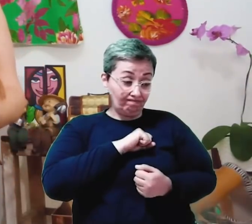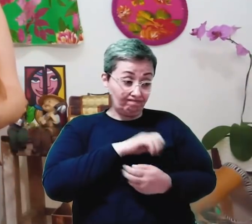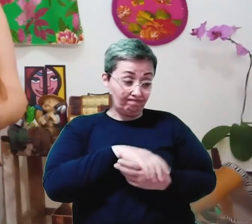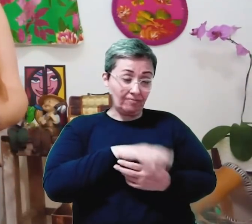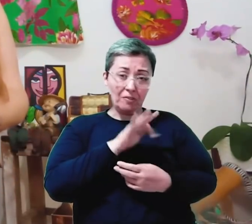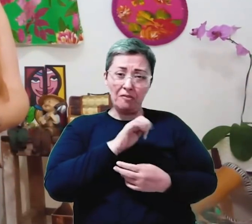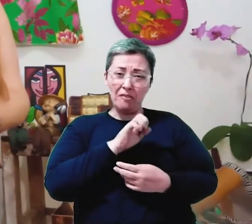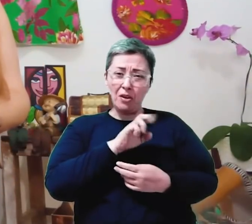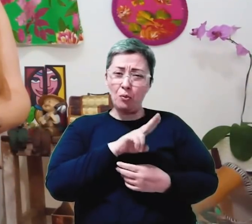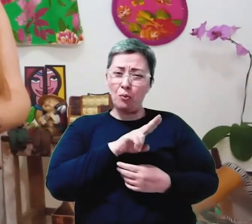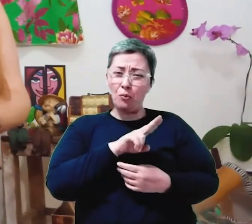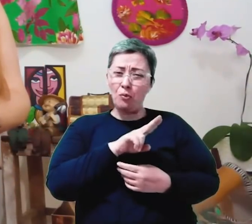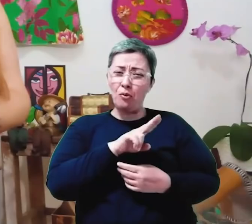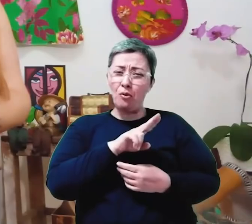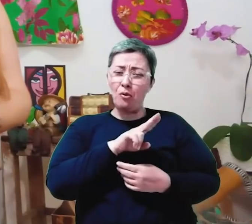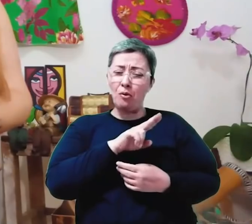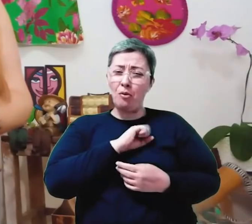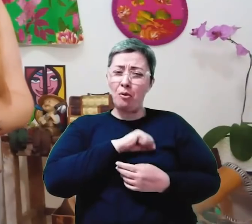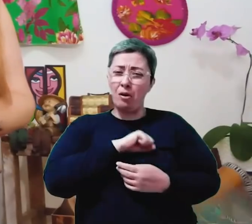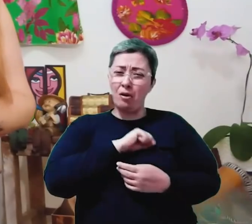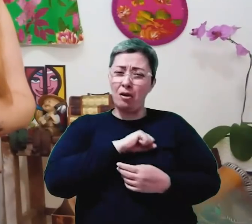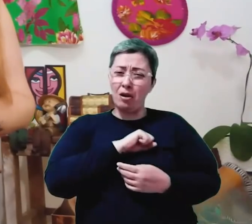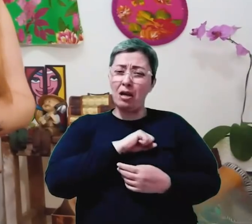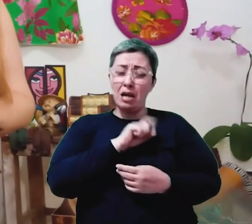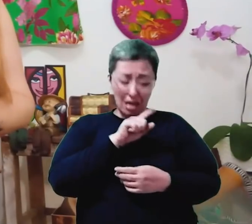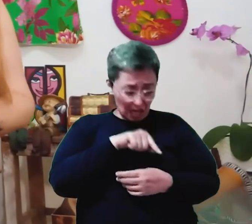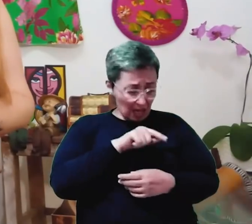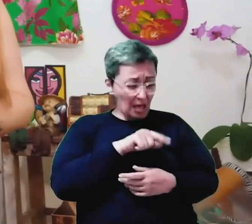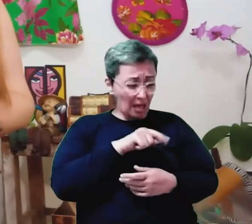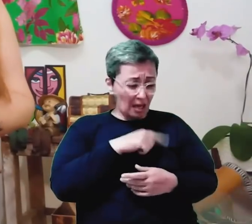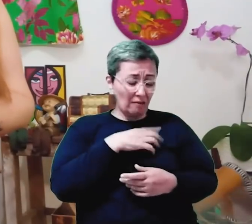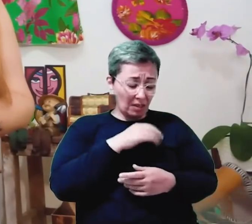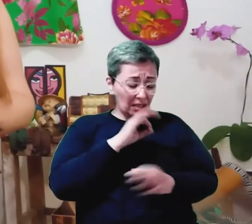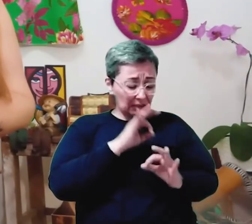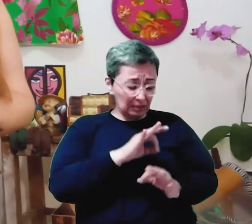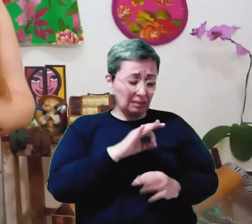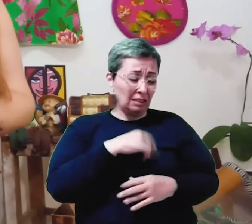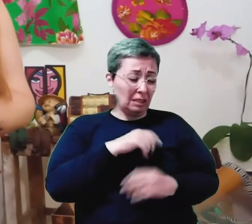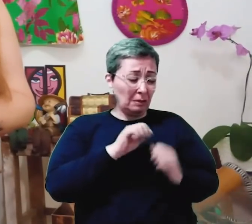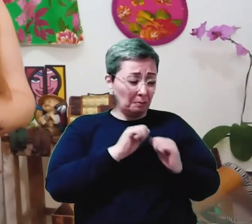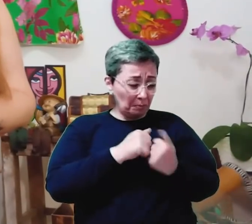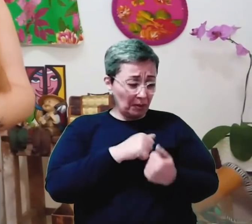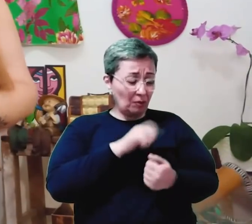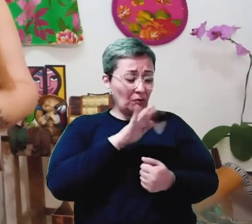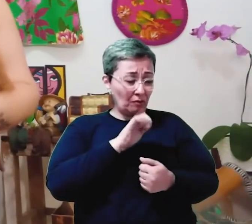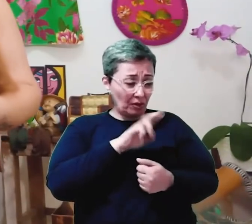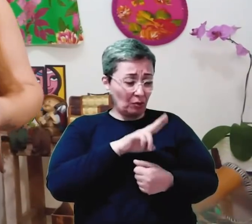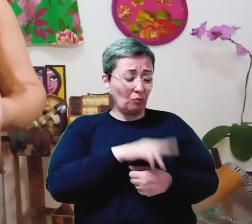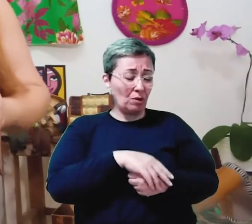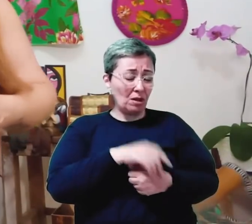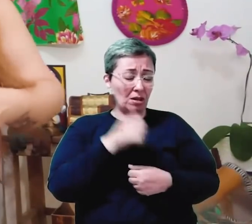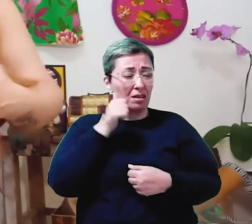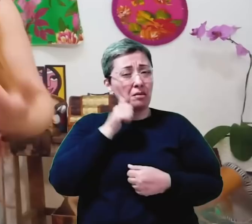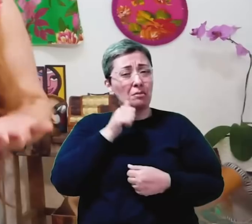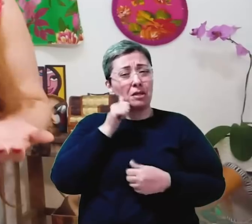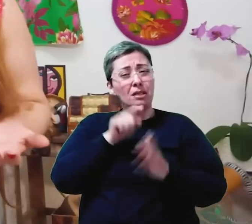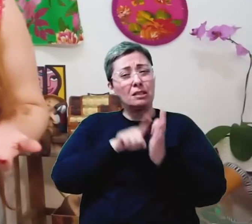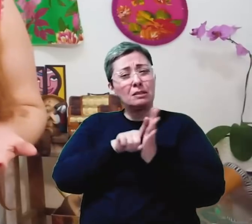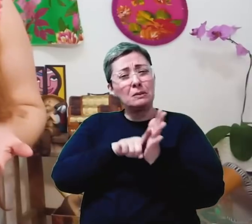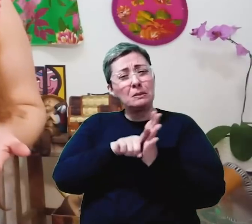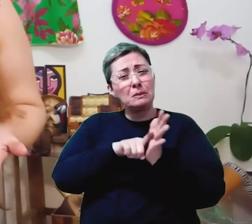Pão com fel, papai. É, minha filha, pão com fel. A menina então foi